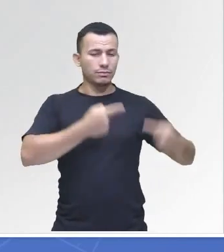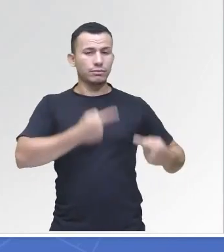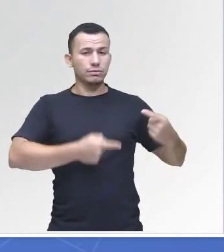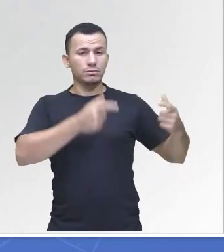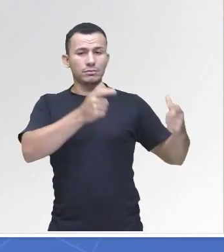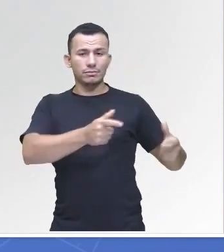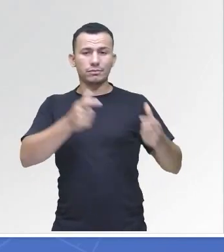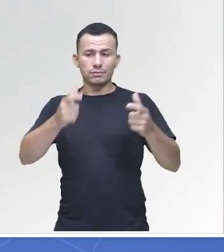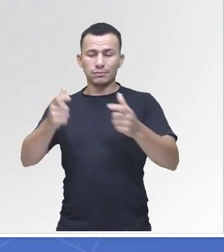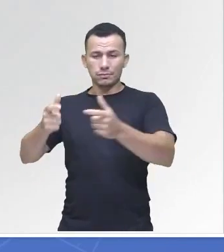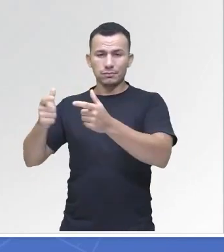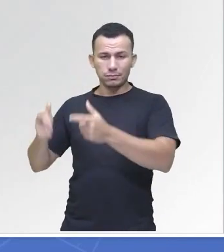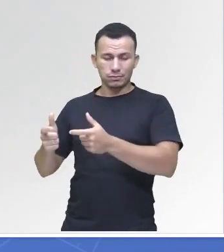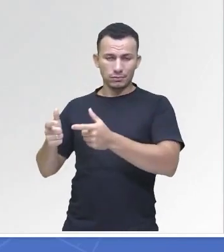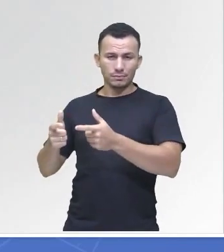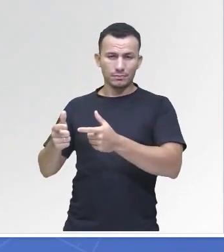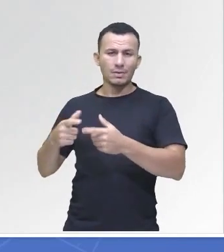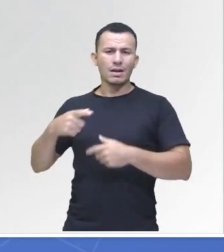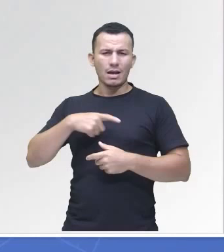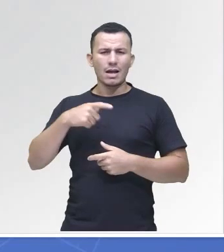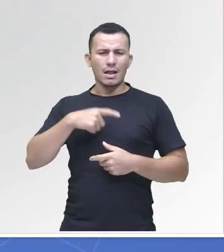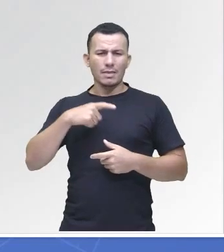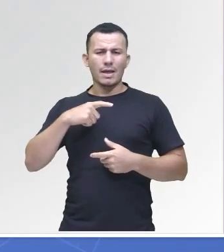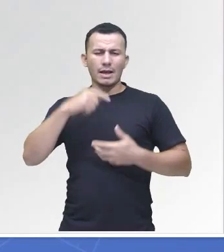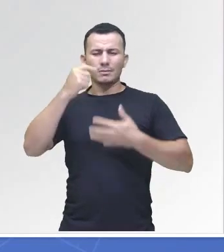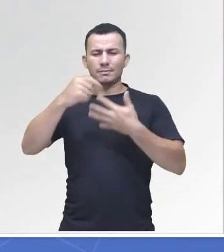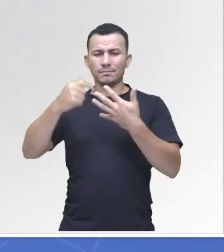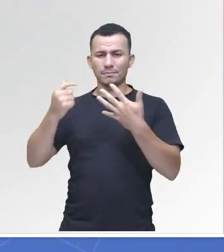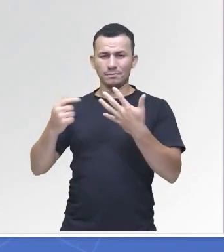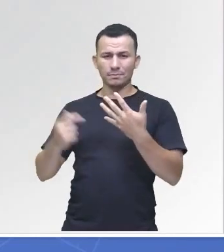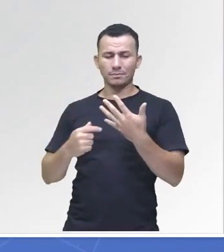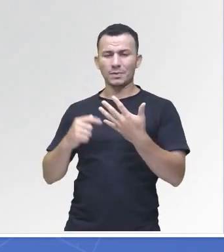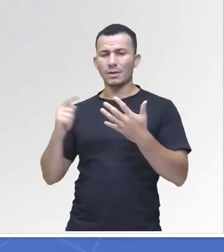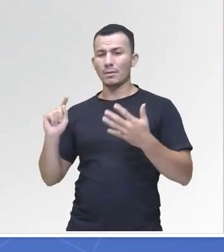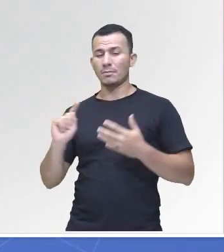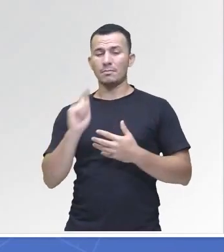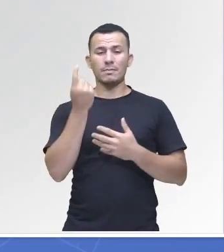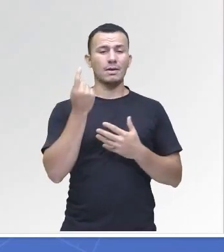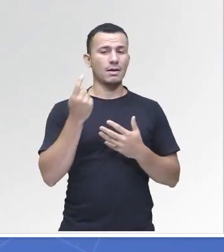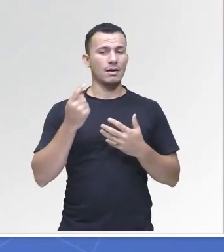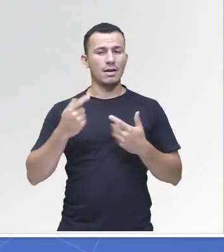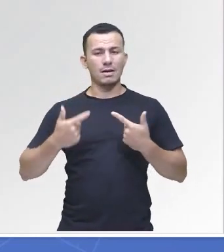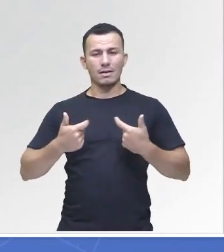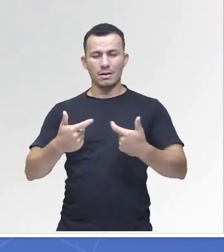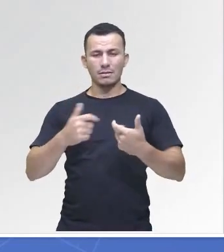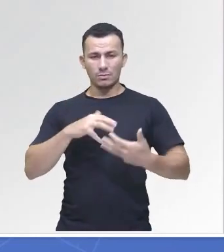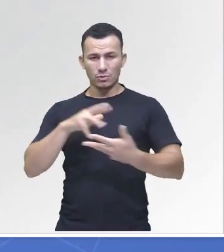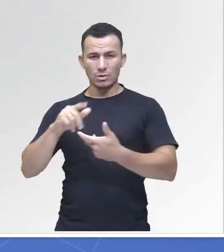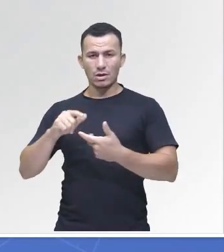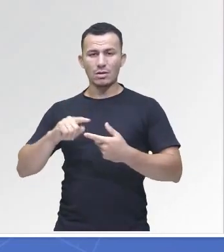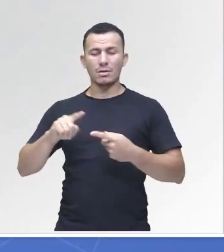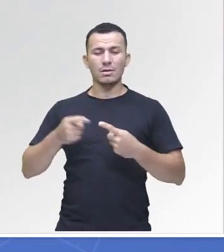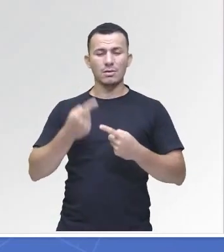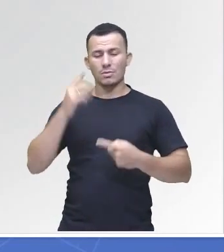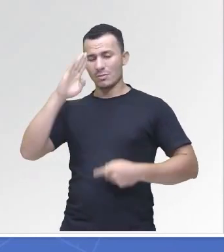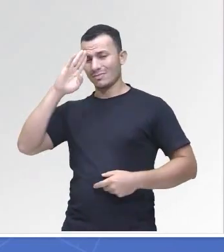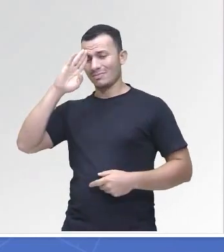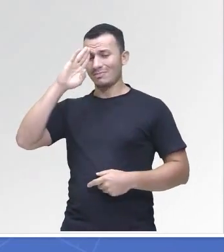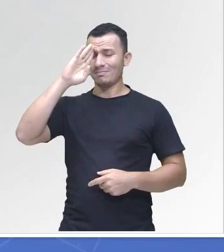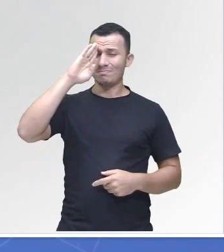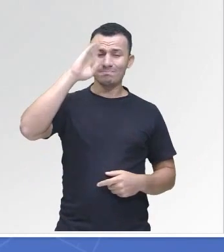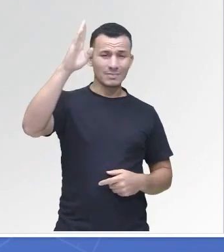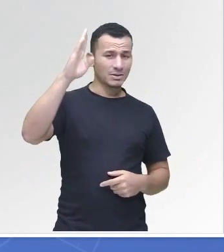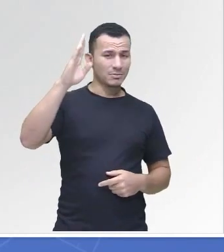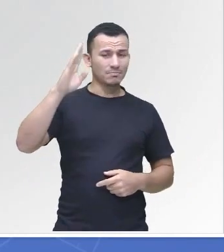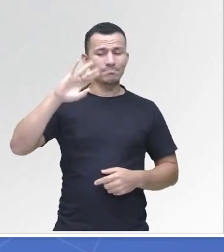vários fatores aí que vão desencadear a Primeira Guerra Mundial, mas o principal deles, aquele que